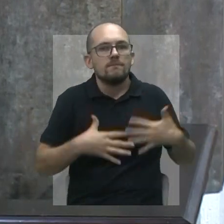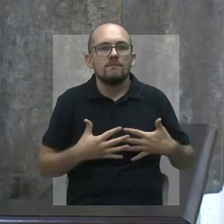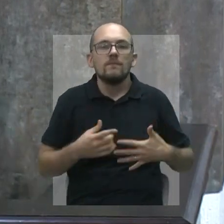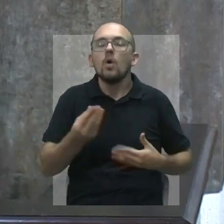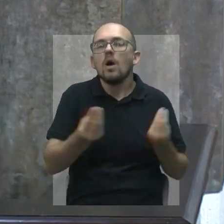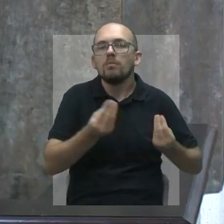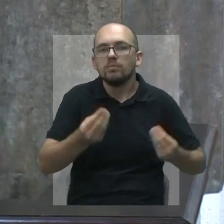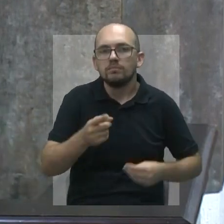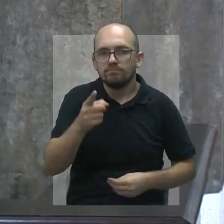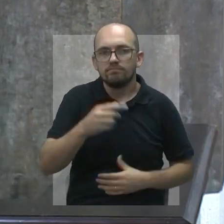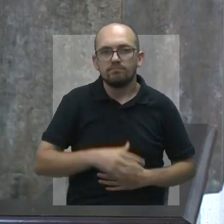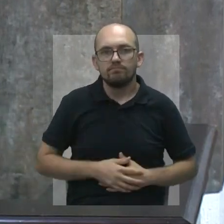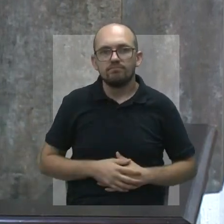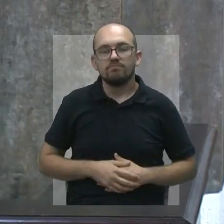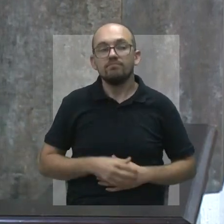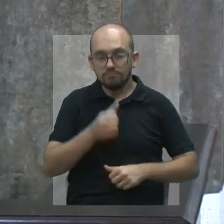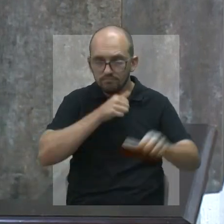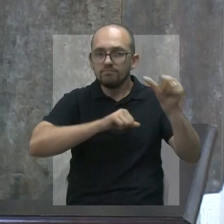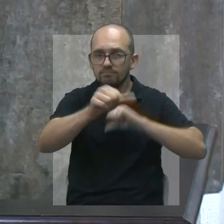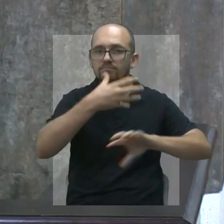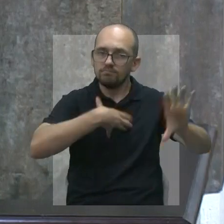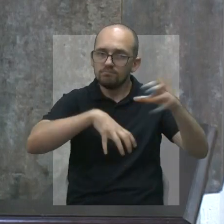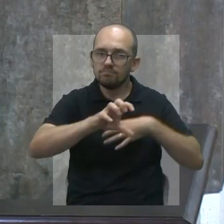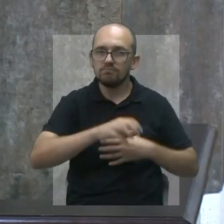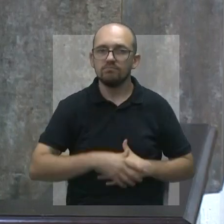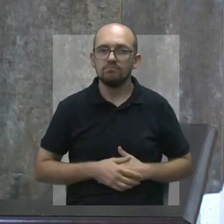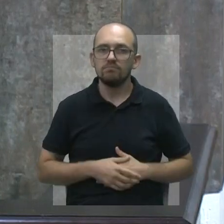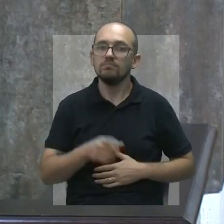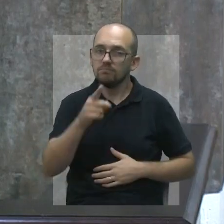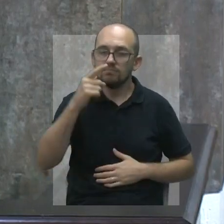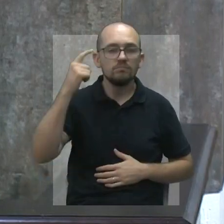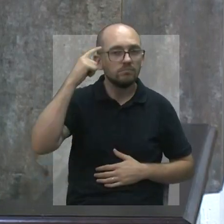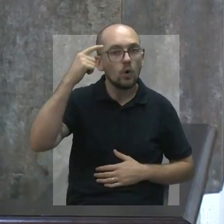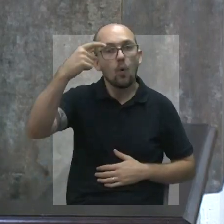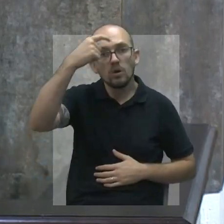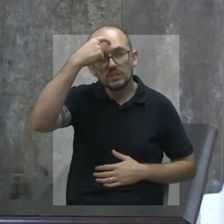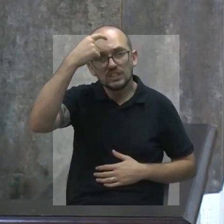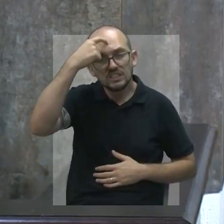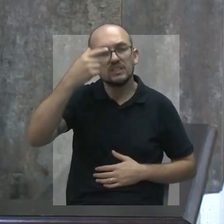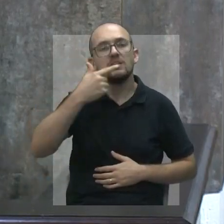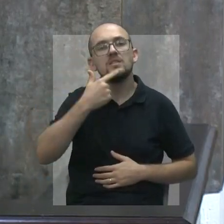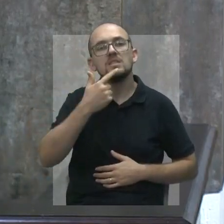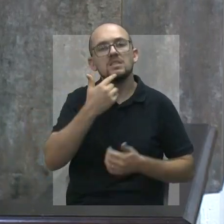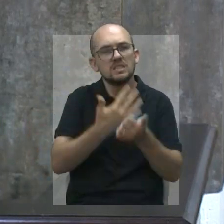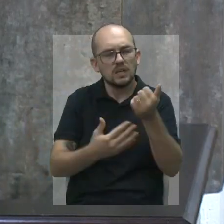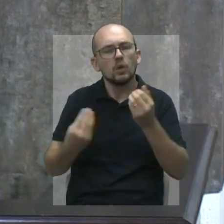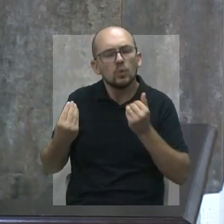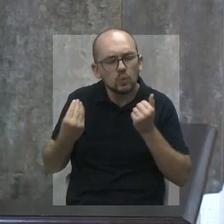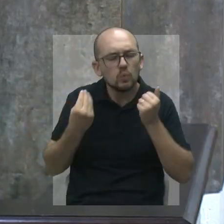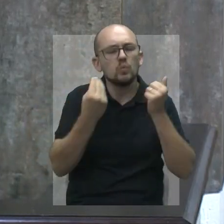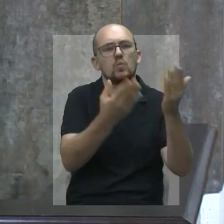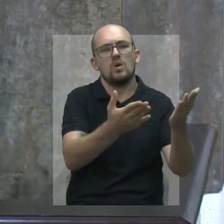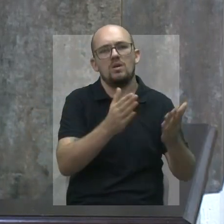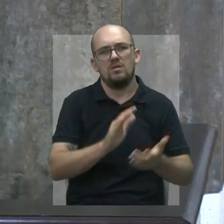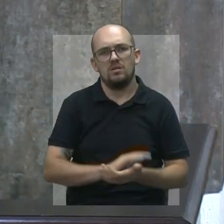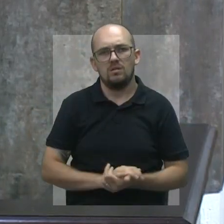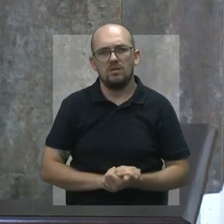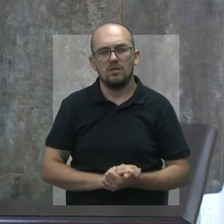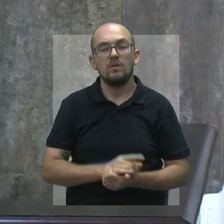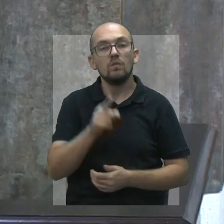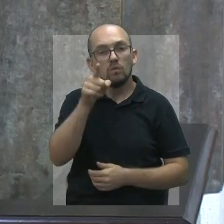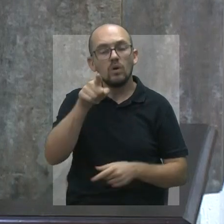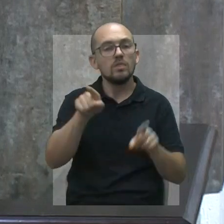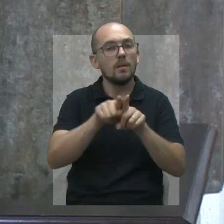tratamento. Se puder incentivar vocês de alguma forma a doar sangue, gostaria que você se colocasse